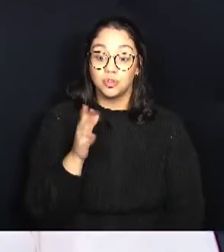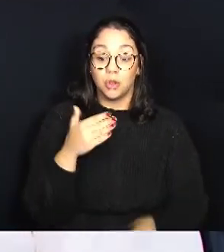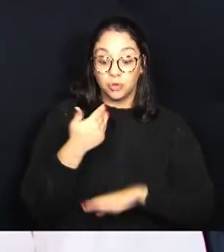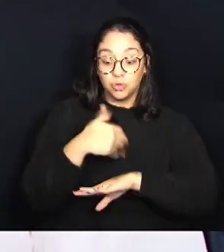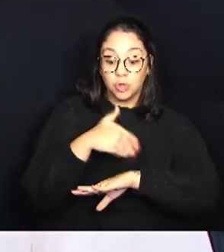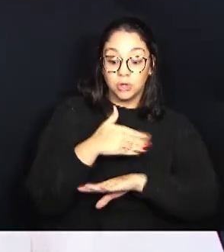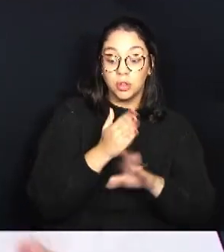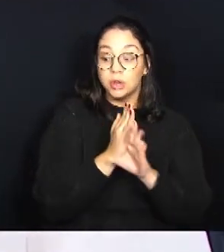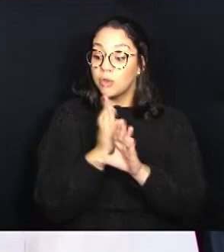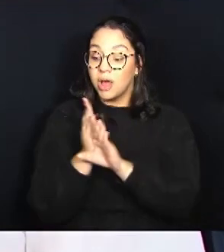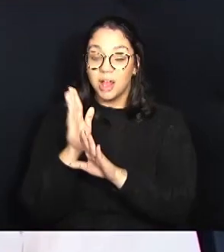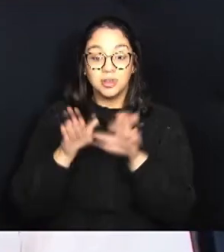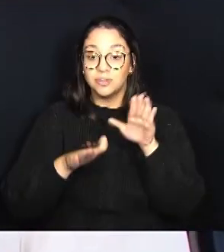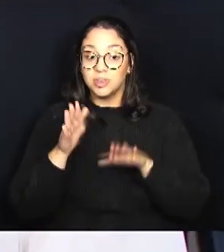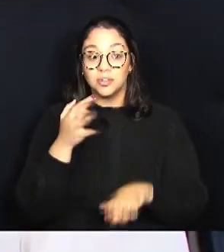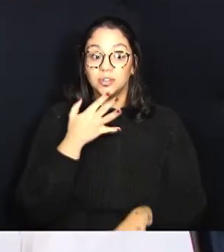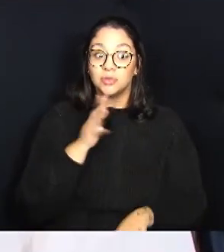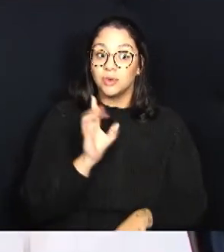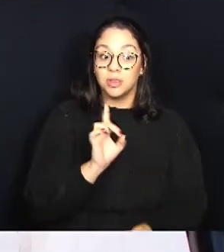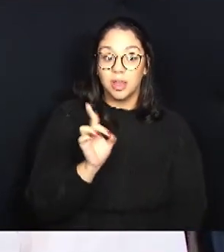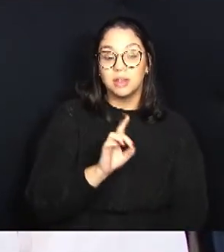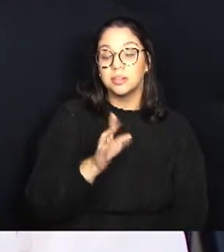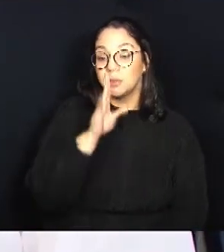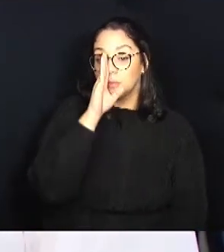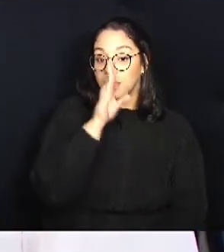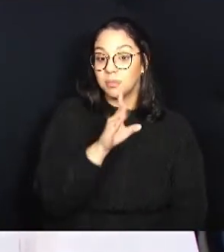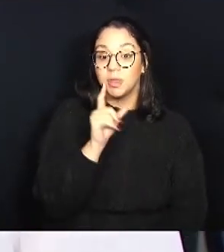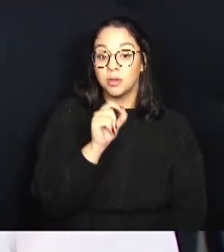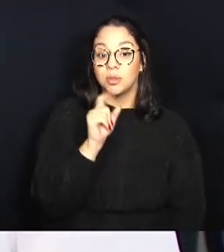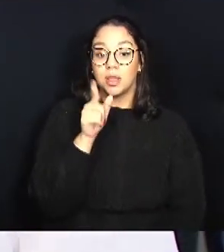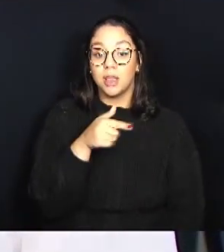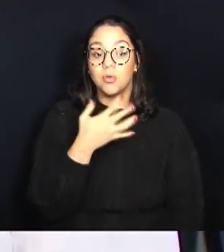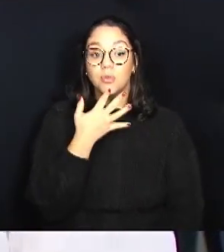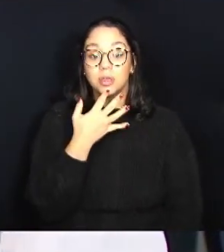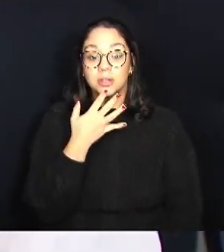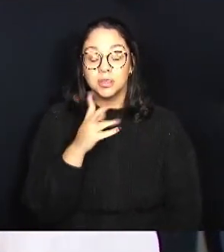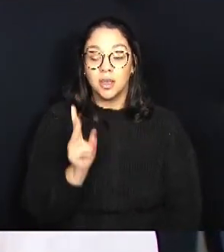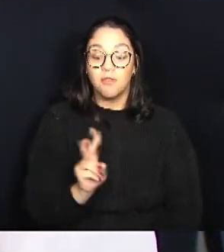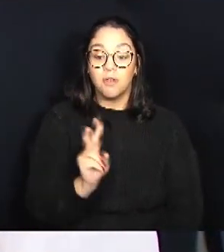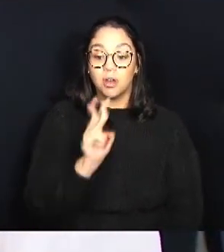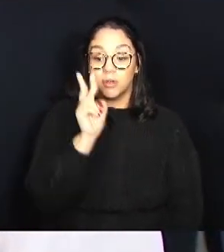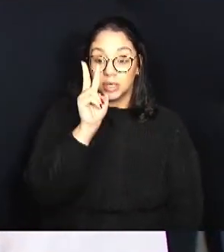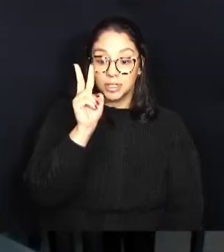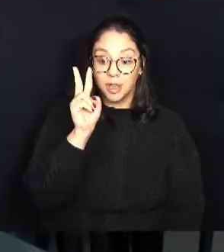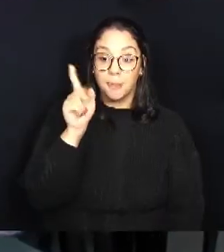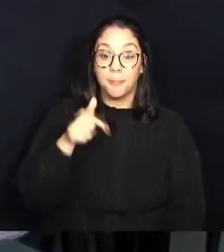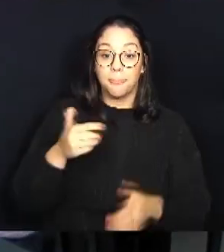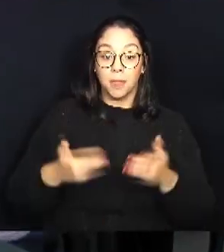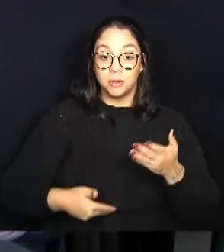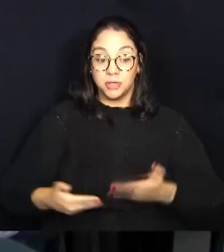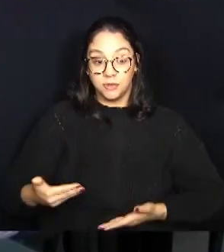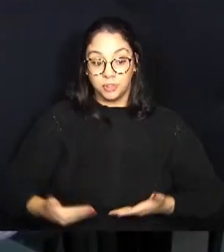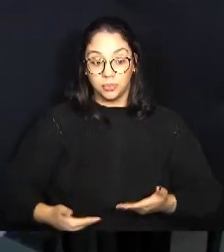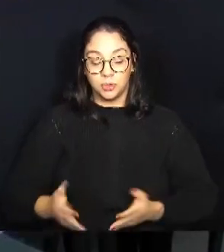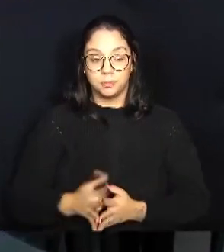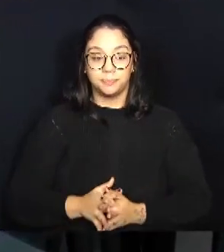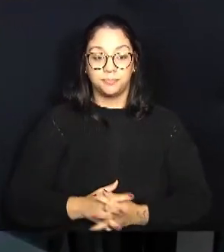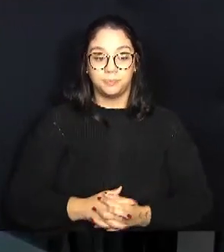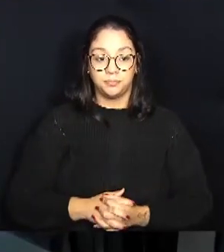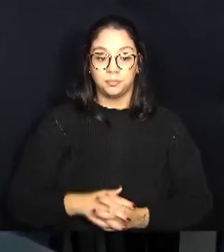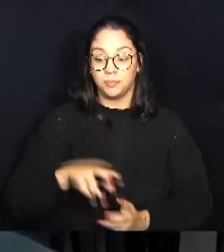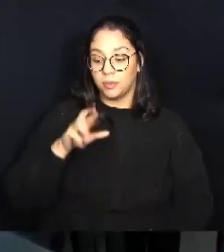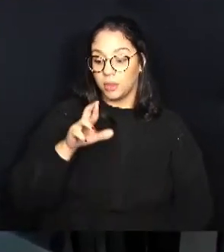às vezes não se conhecem. Então, primeiro é integrar, conhecer, valorizar o servidor. Para Rossini,